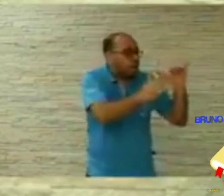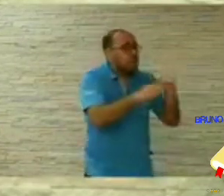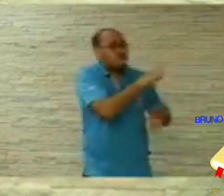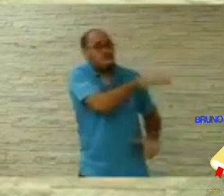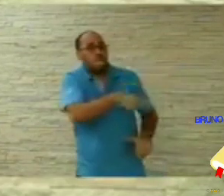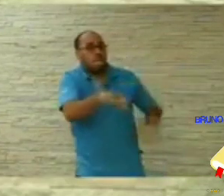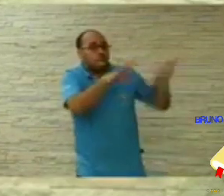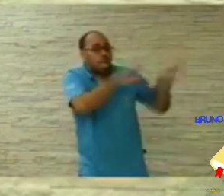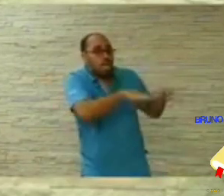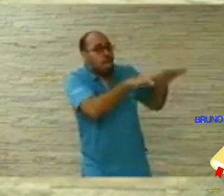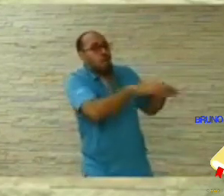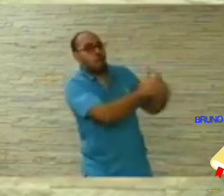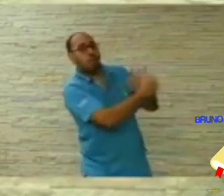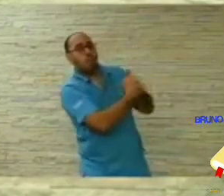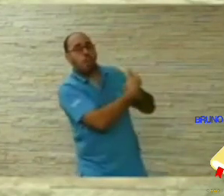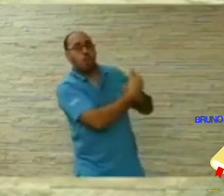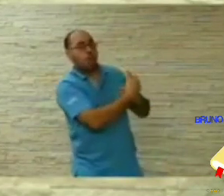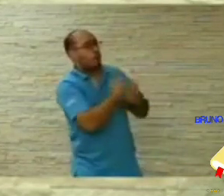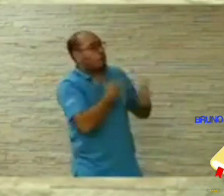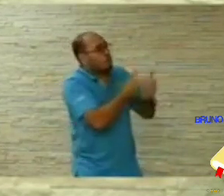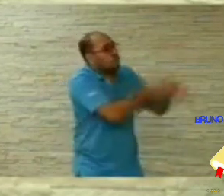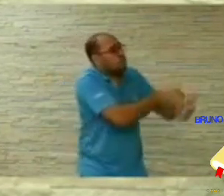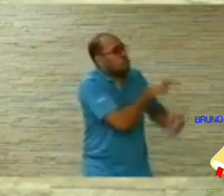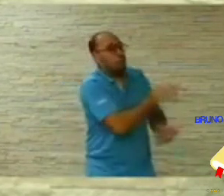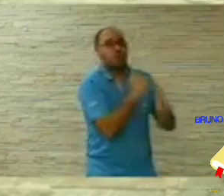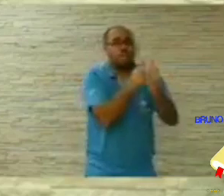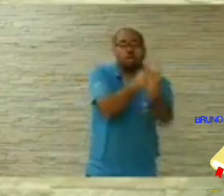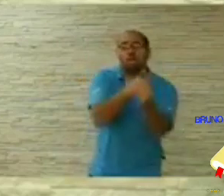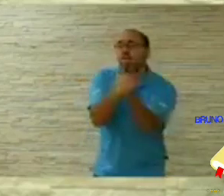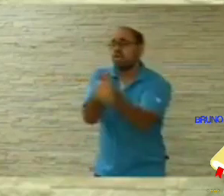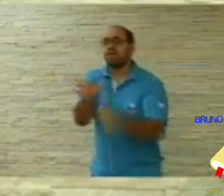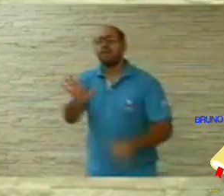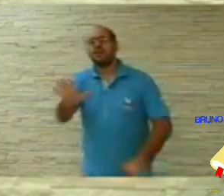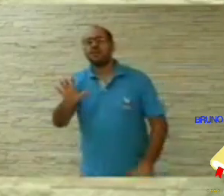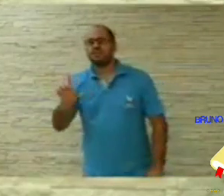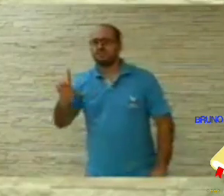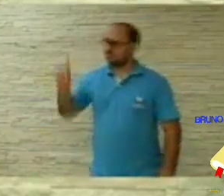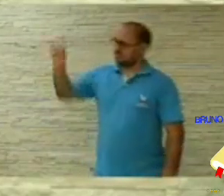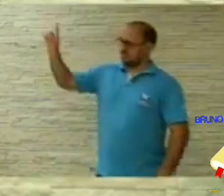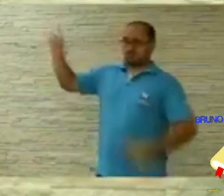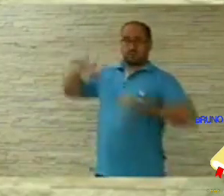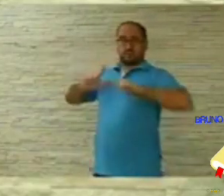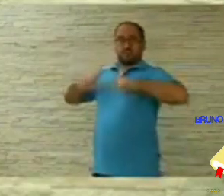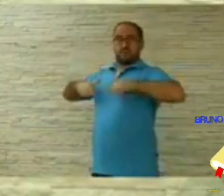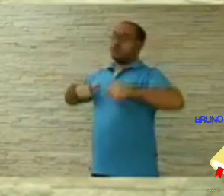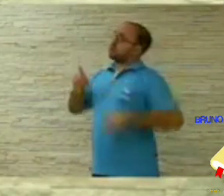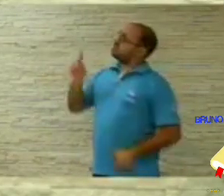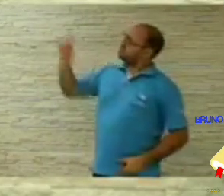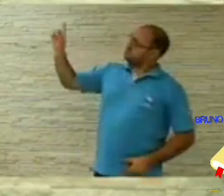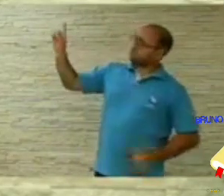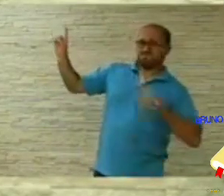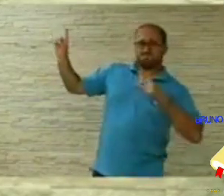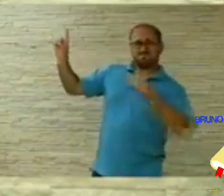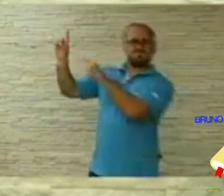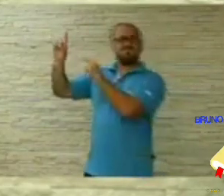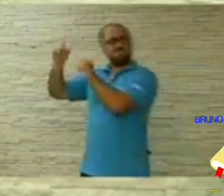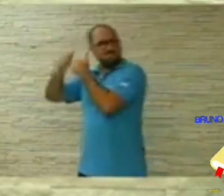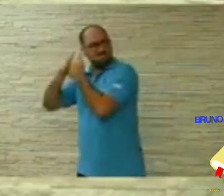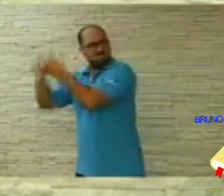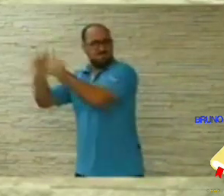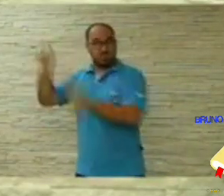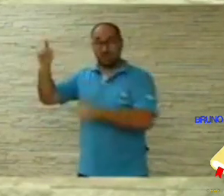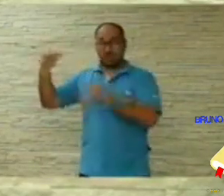o Senhor, é Deus, lembra o nome de Deus aqui? Quando a Bíblia diz isso aqui e diz que Ele é acima